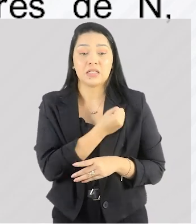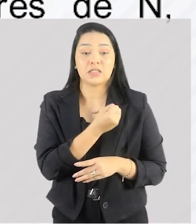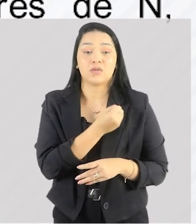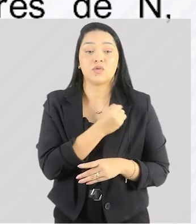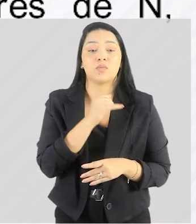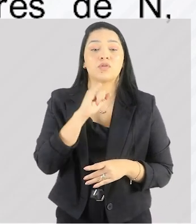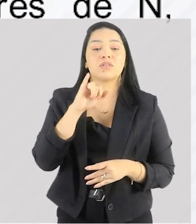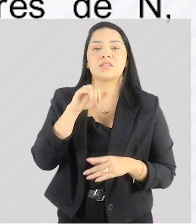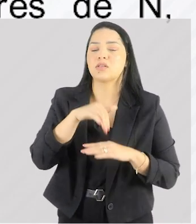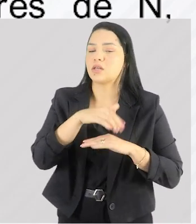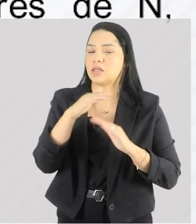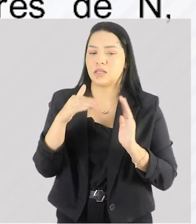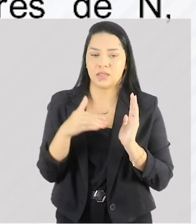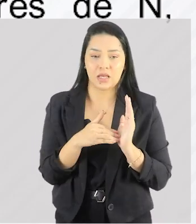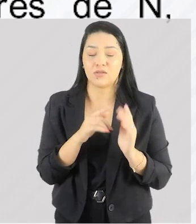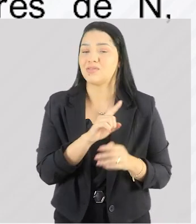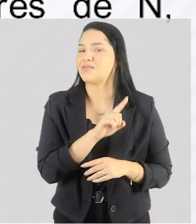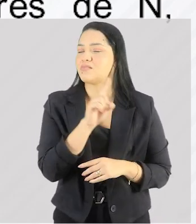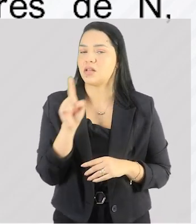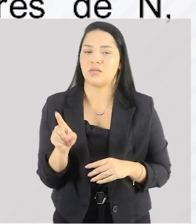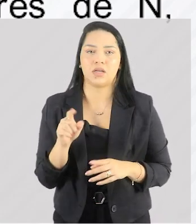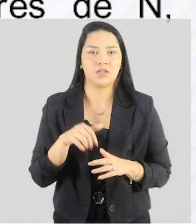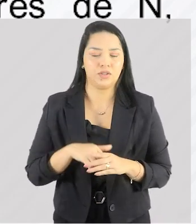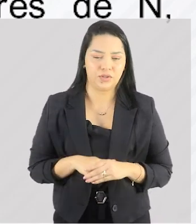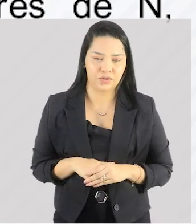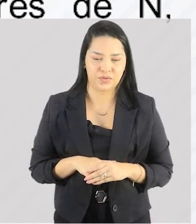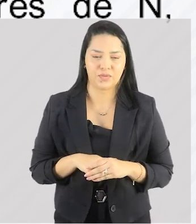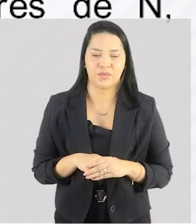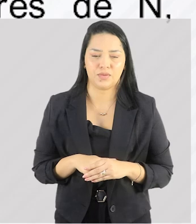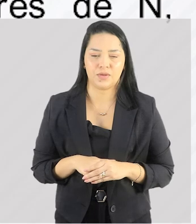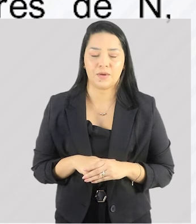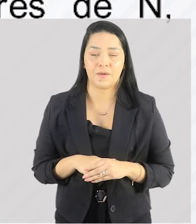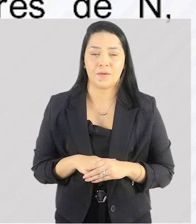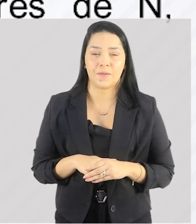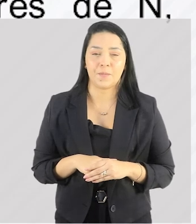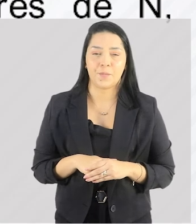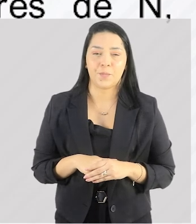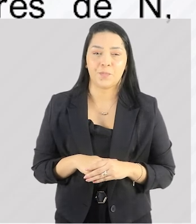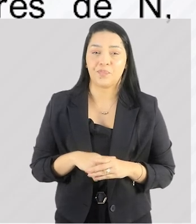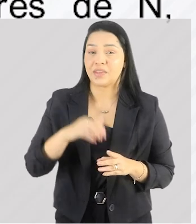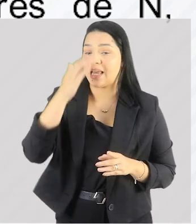z são números inteiros não negativos. Tranquilo?